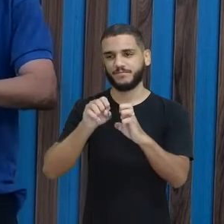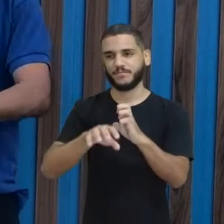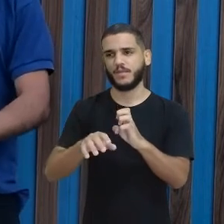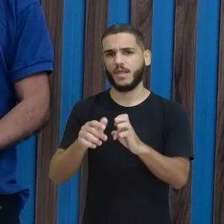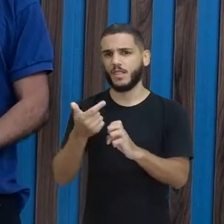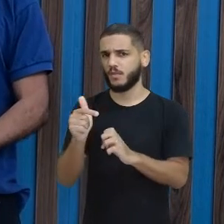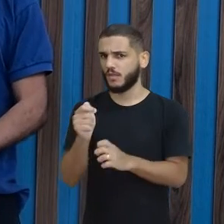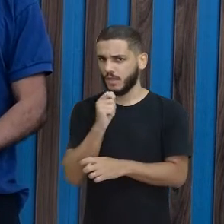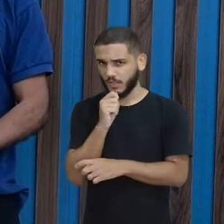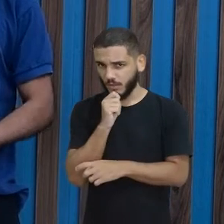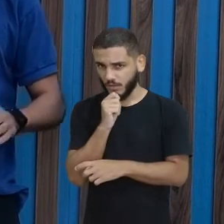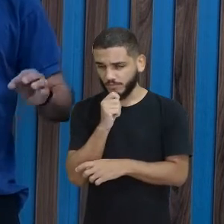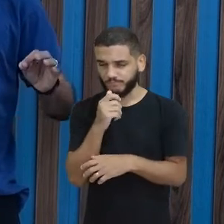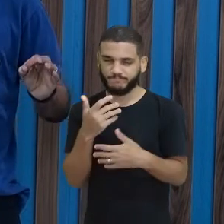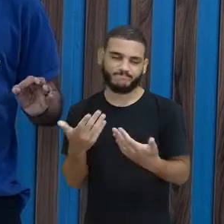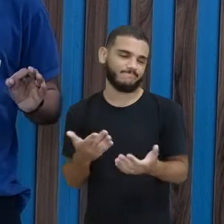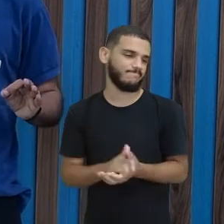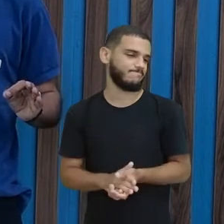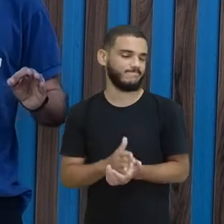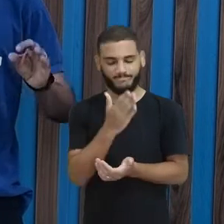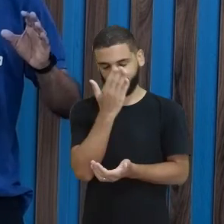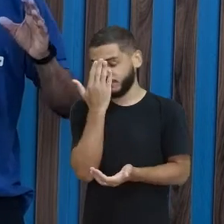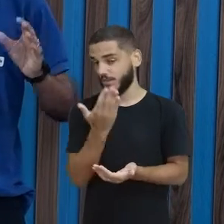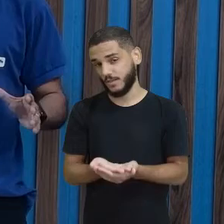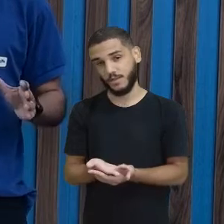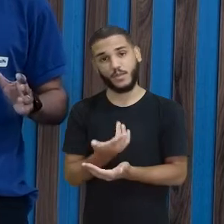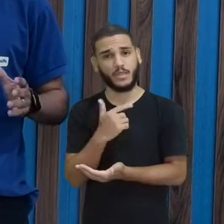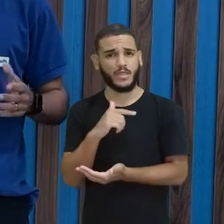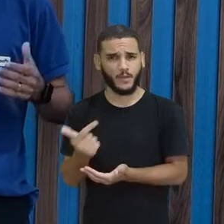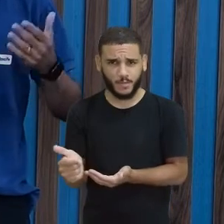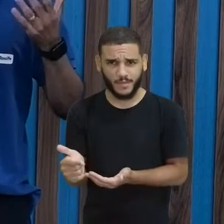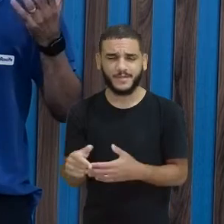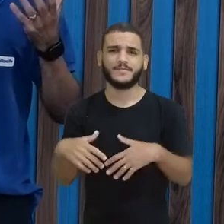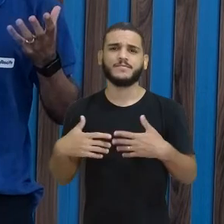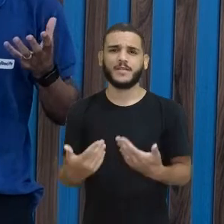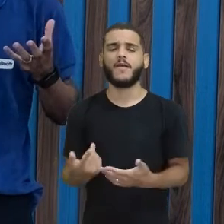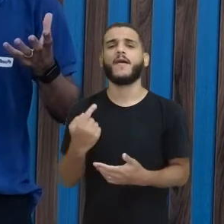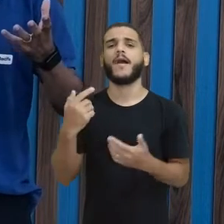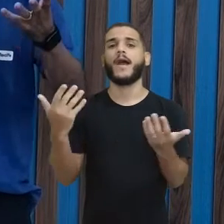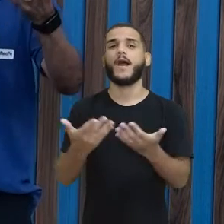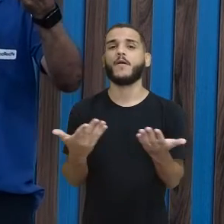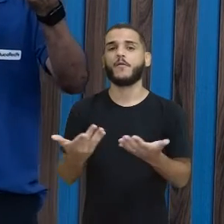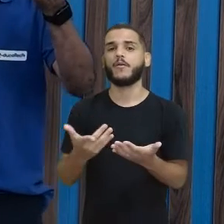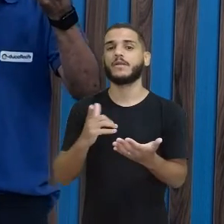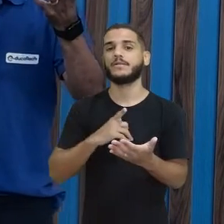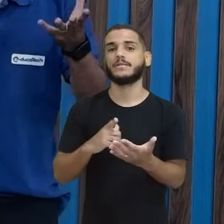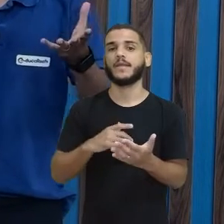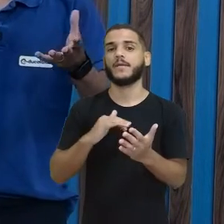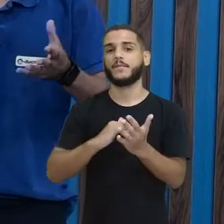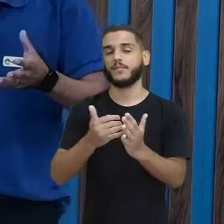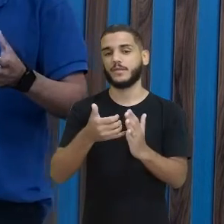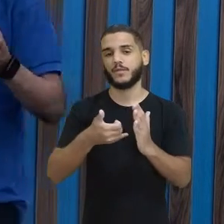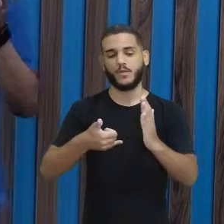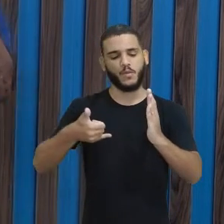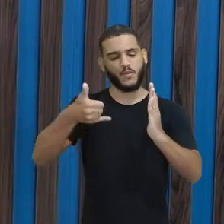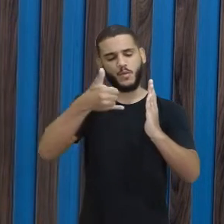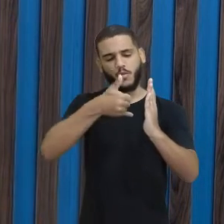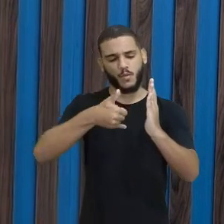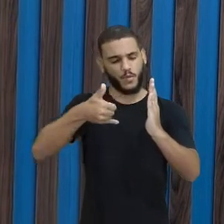não tem ainda não? Eu não acredito não, que tu não tem o aplicativo Educa Recife. Tu vai agora pegar a câmera do teu celular, vem